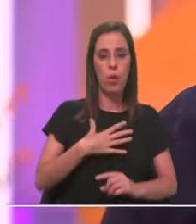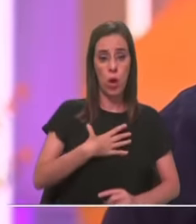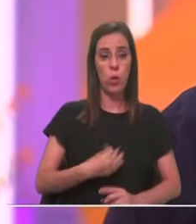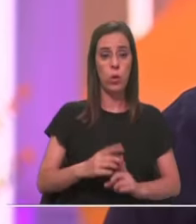tido